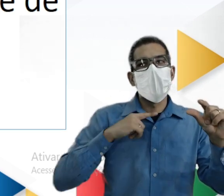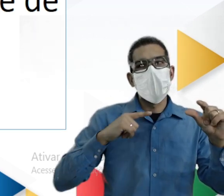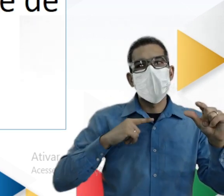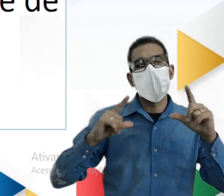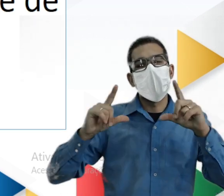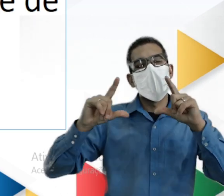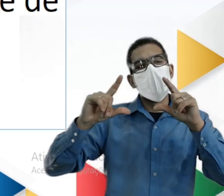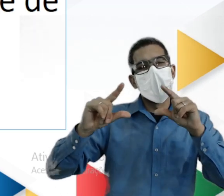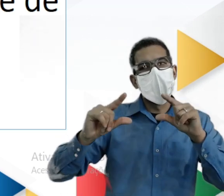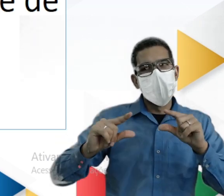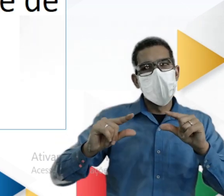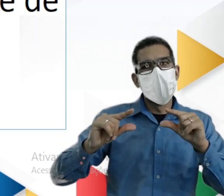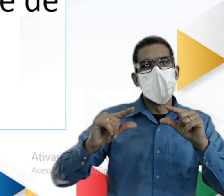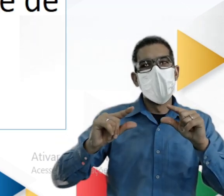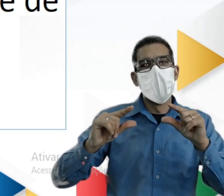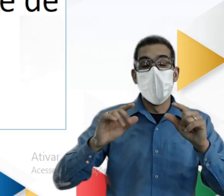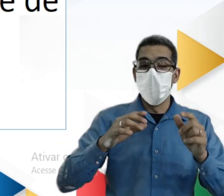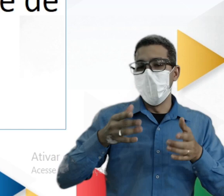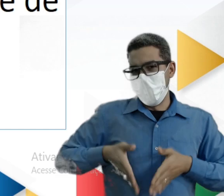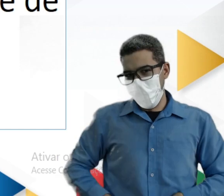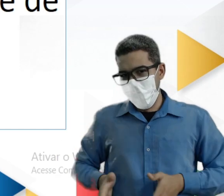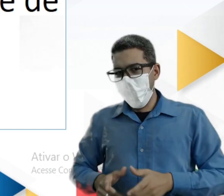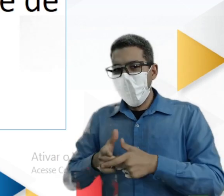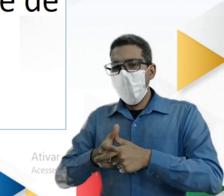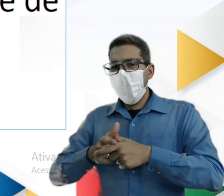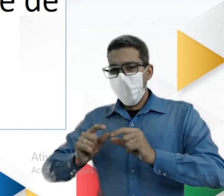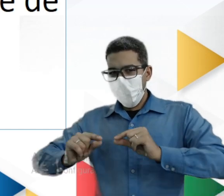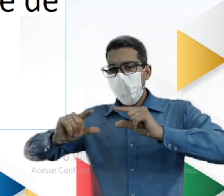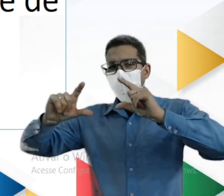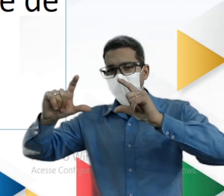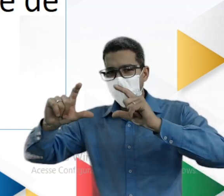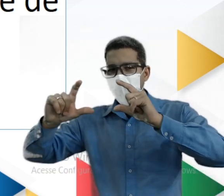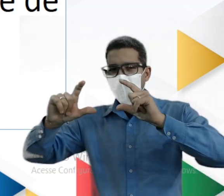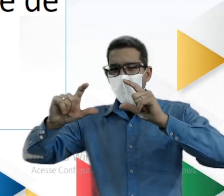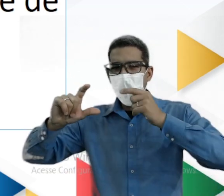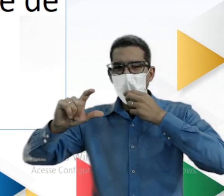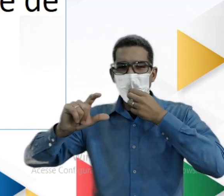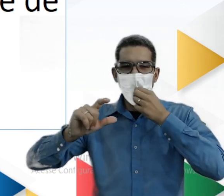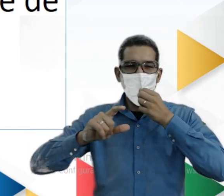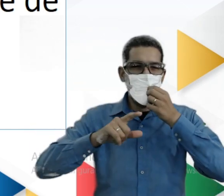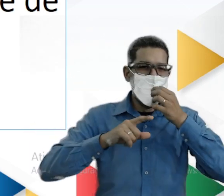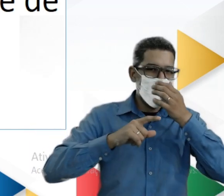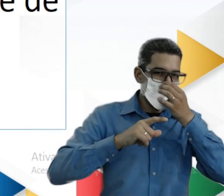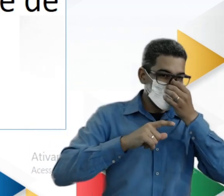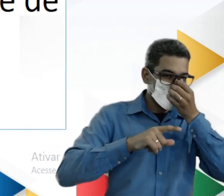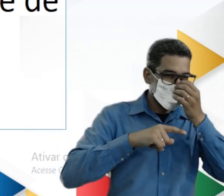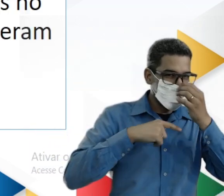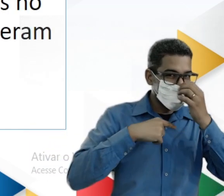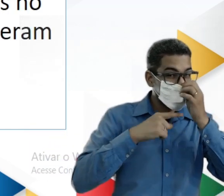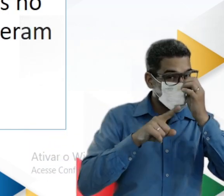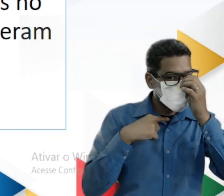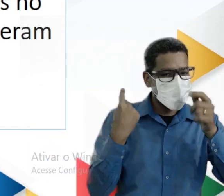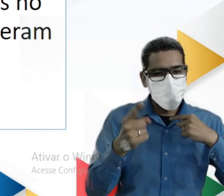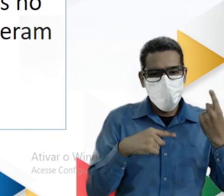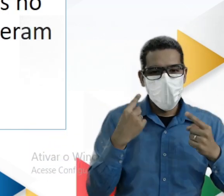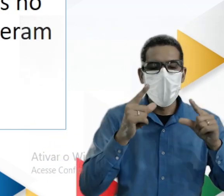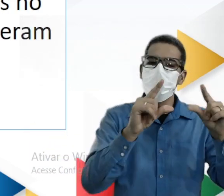diminuição bastante da mortalidade. Significa qualidade de vida dos seres humanos brasileiros.